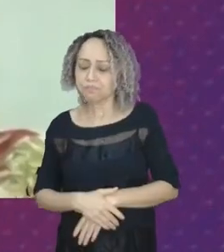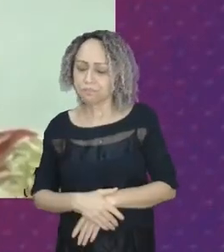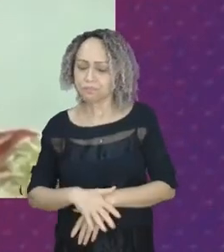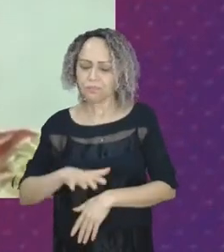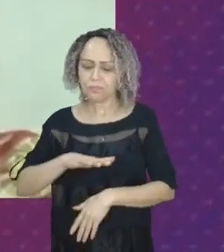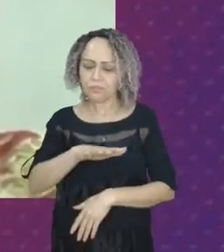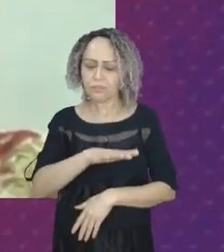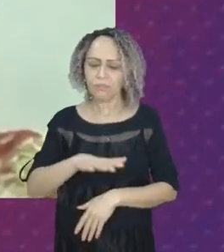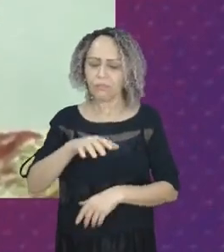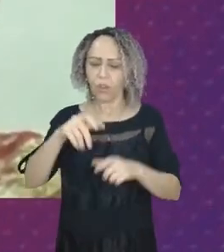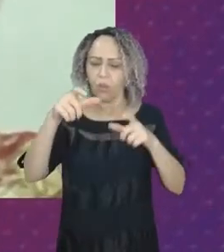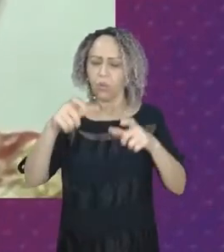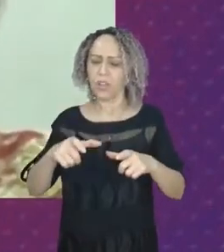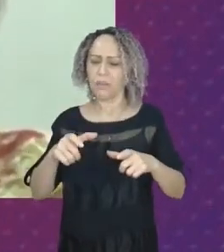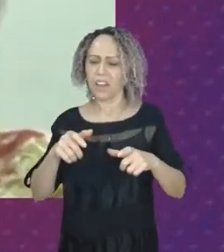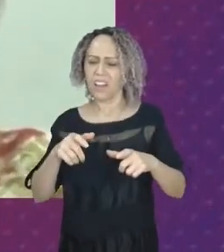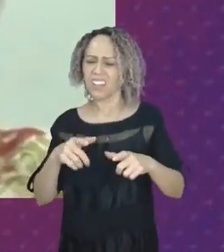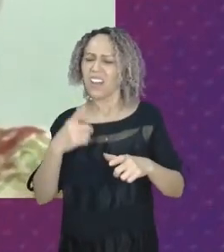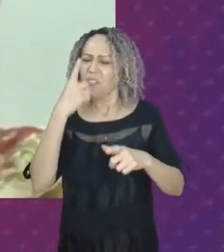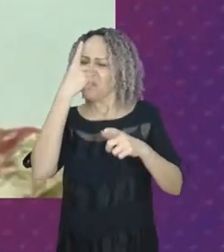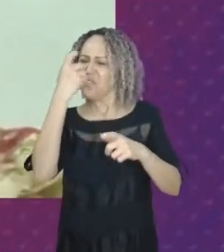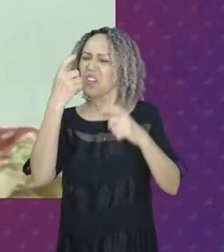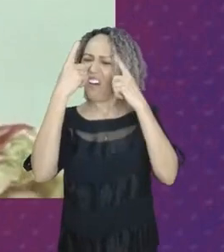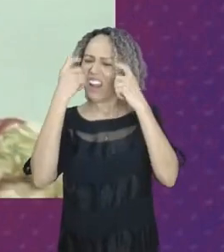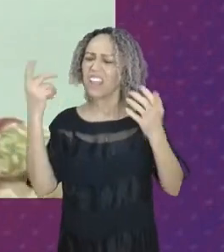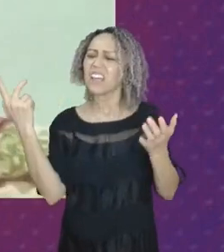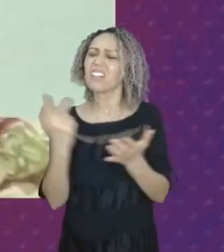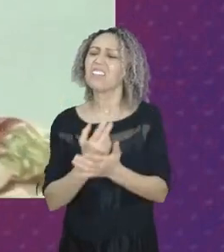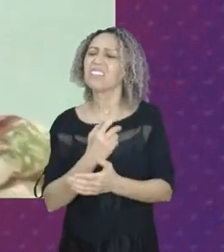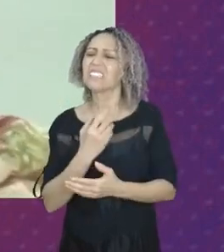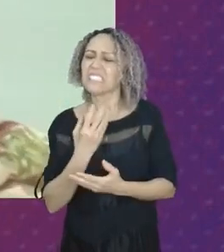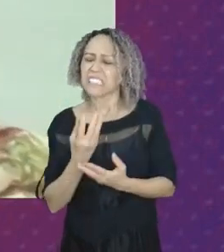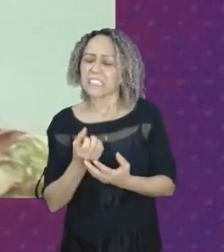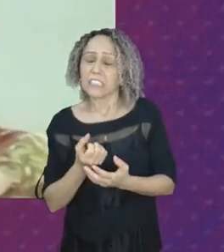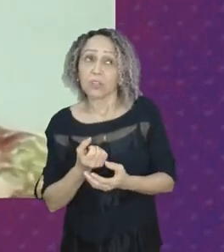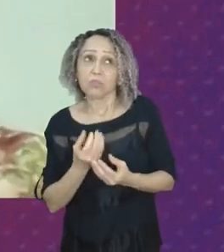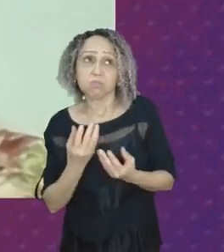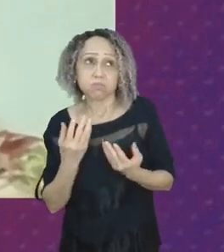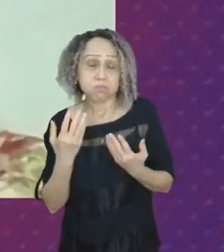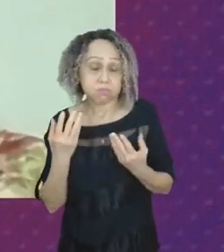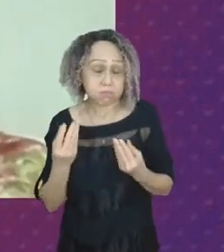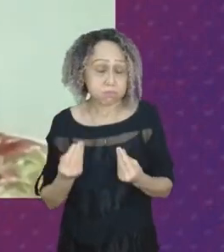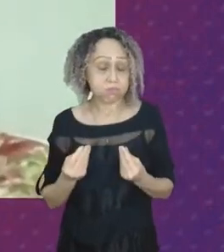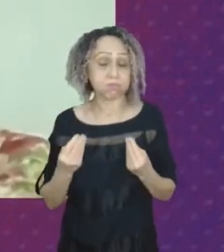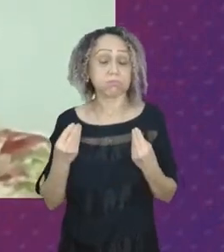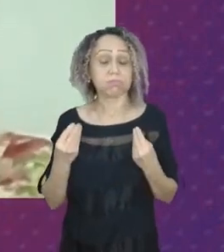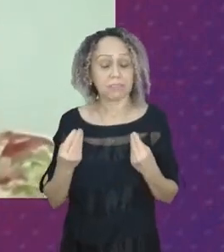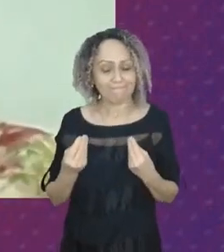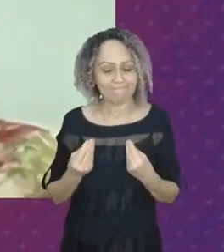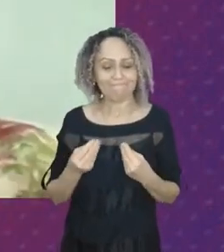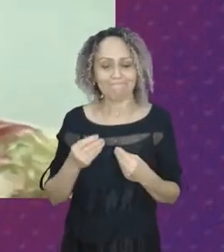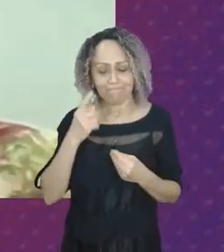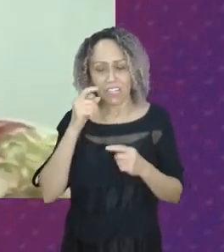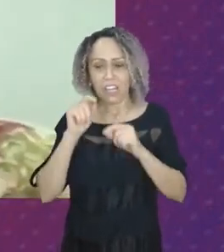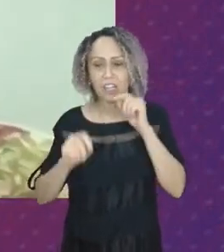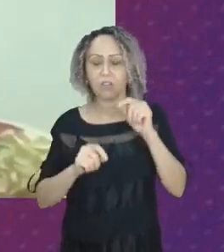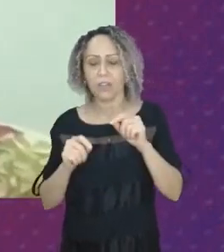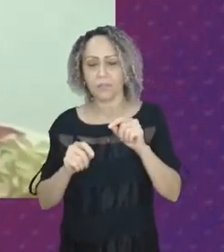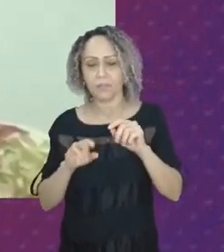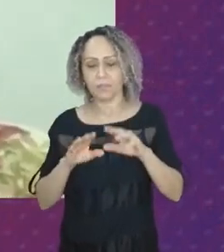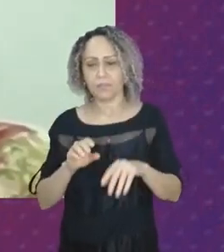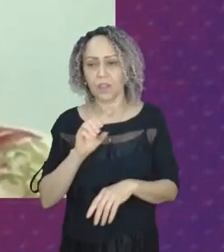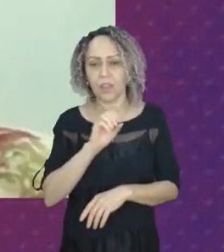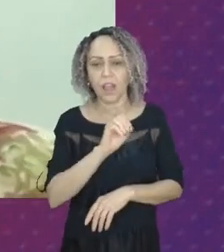tipo de violência muito presente, que segundo a pesquisa da Organização Internacional do Trabalho, cerca